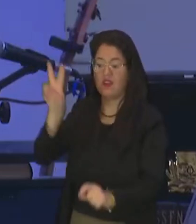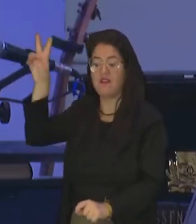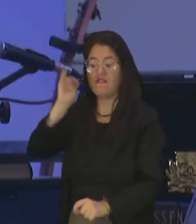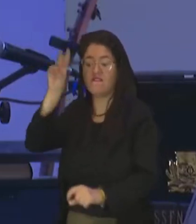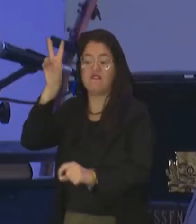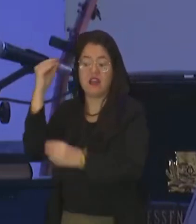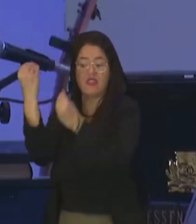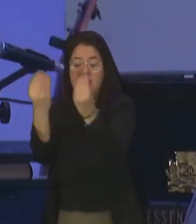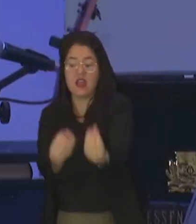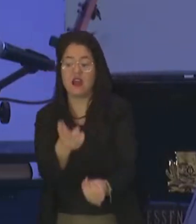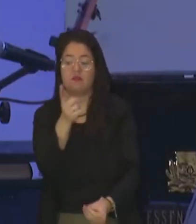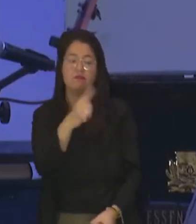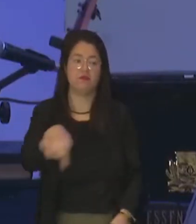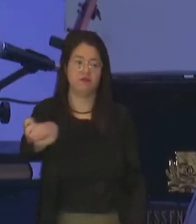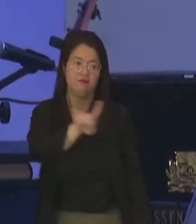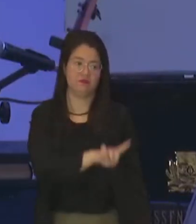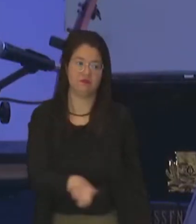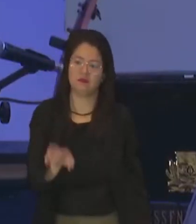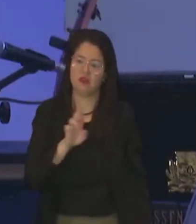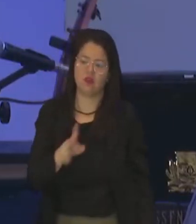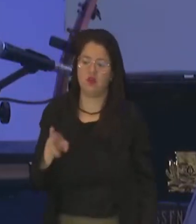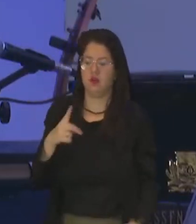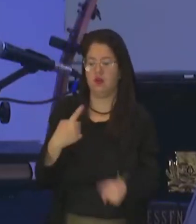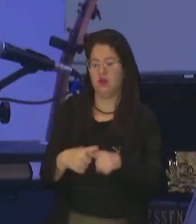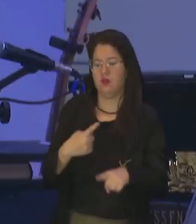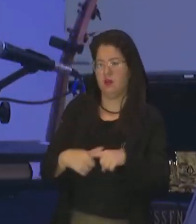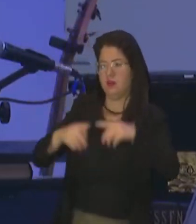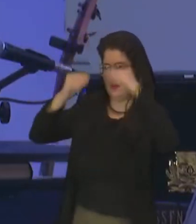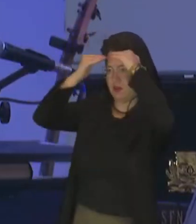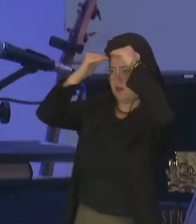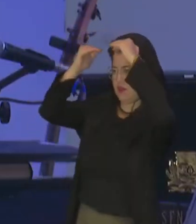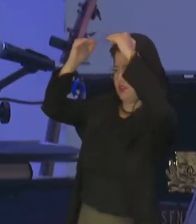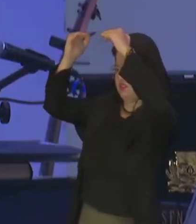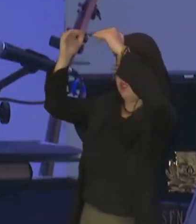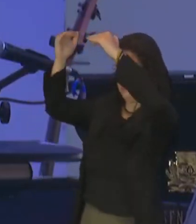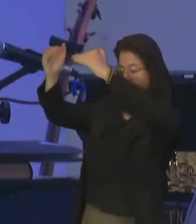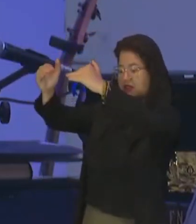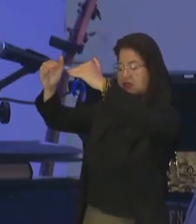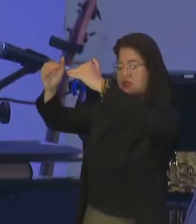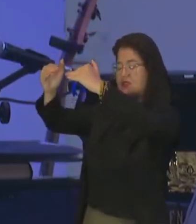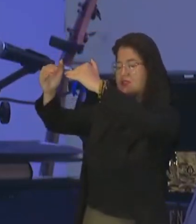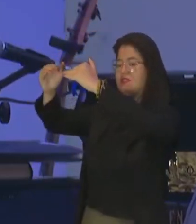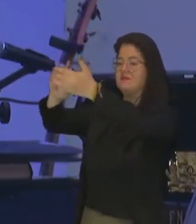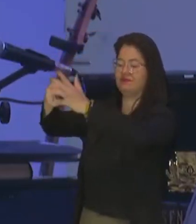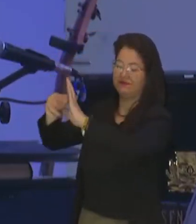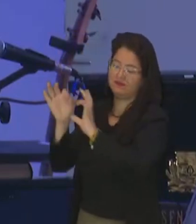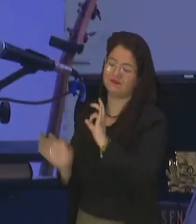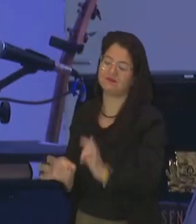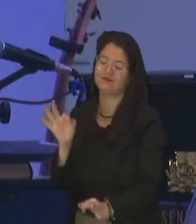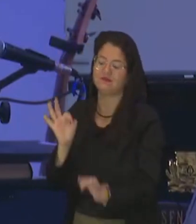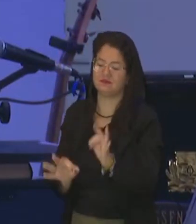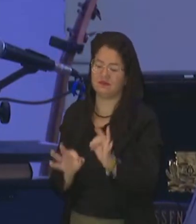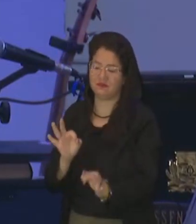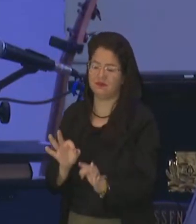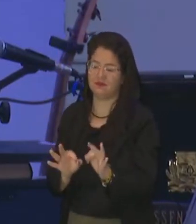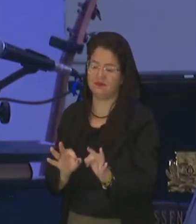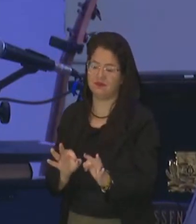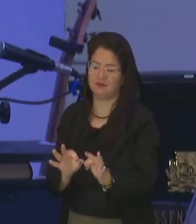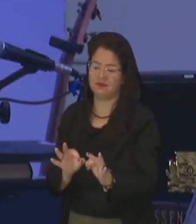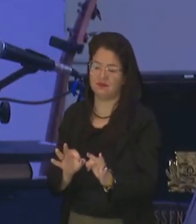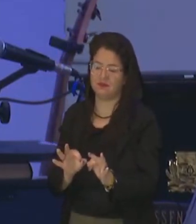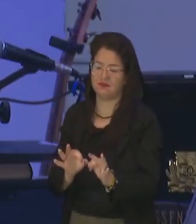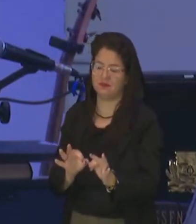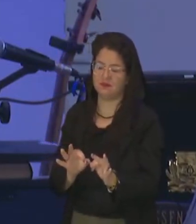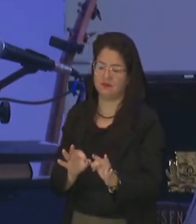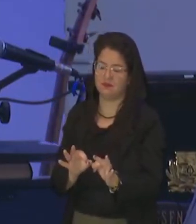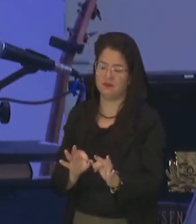bem, não porque a obediência os tornou justos, não porque a obediência